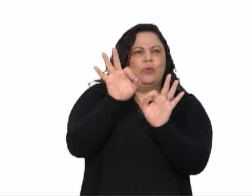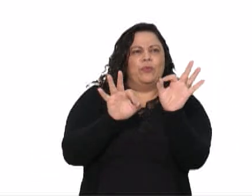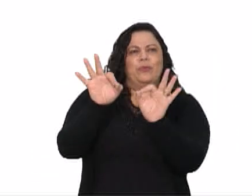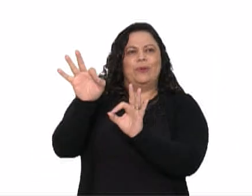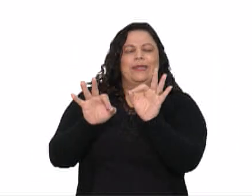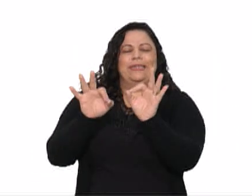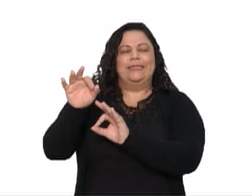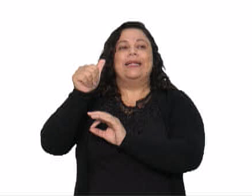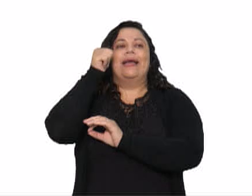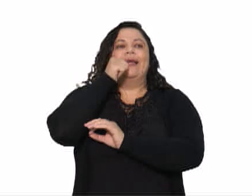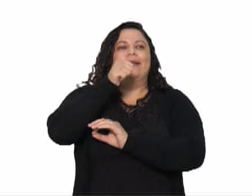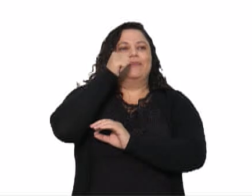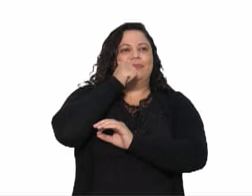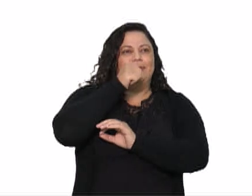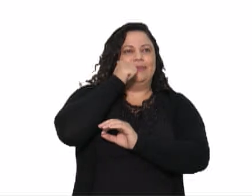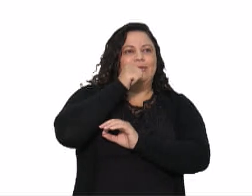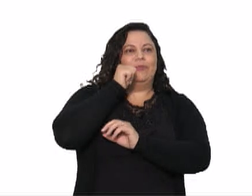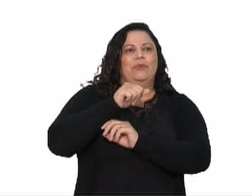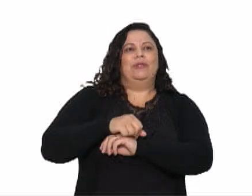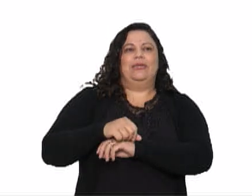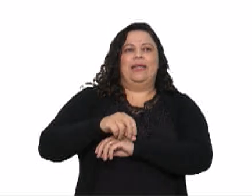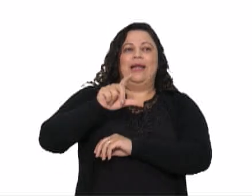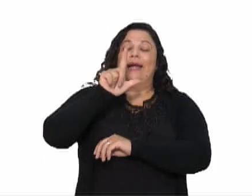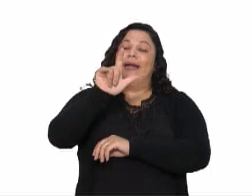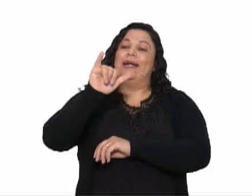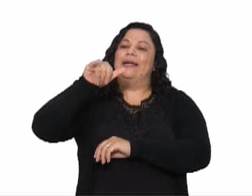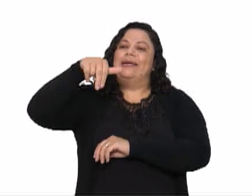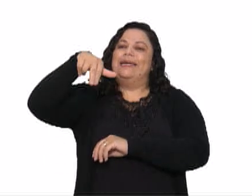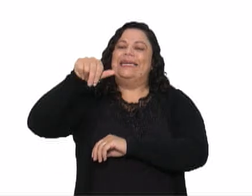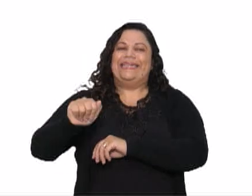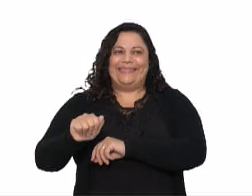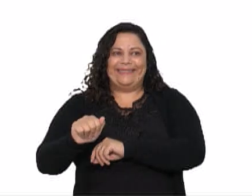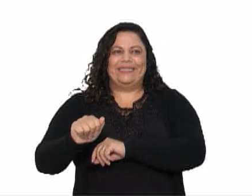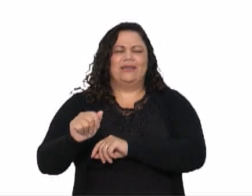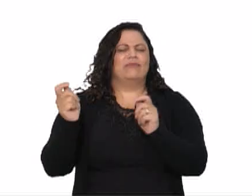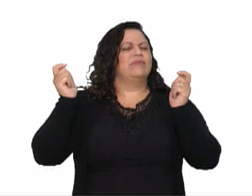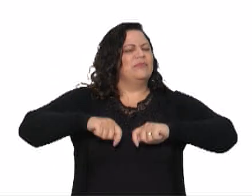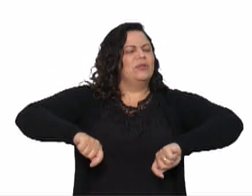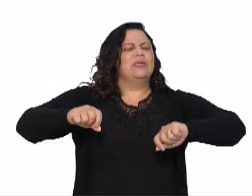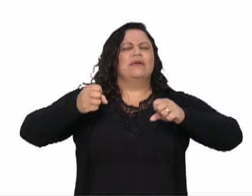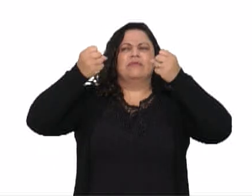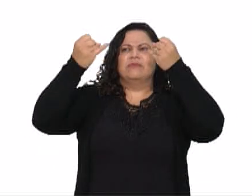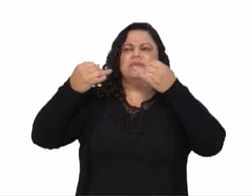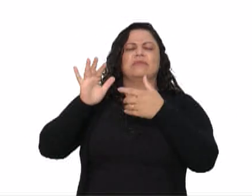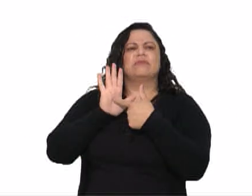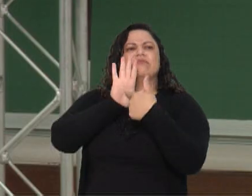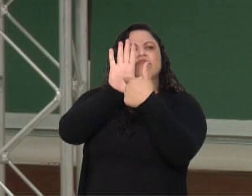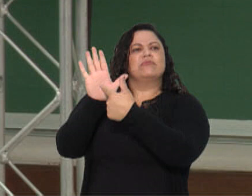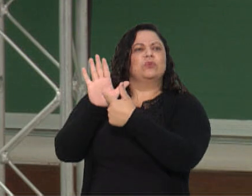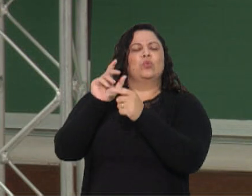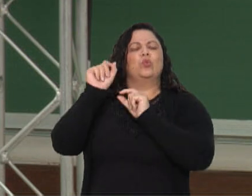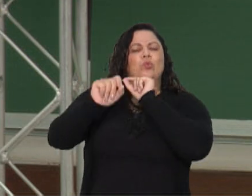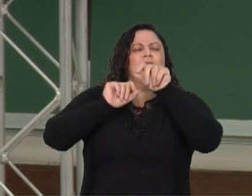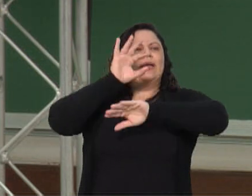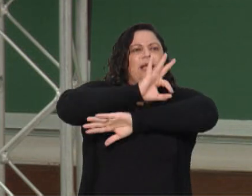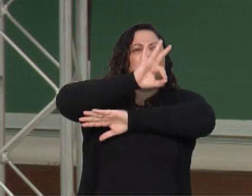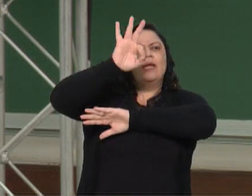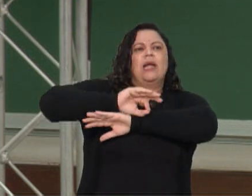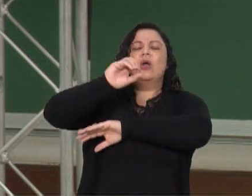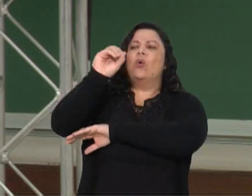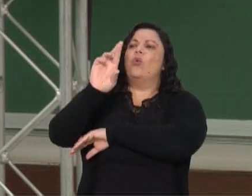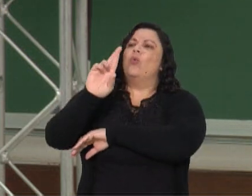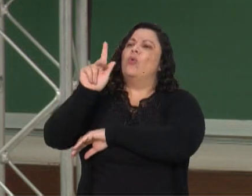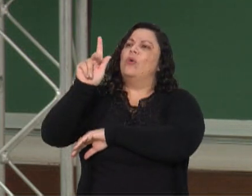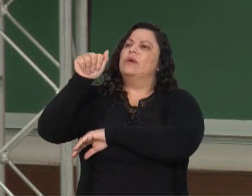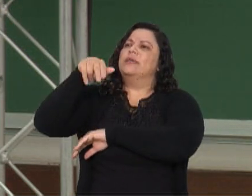podemos classificá-la como: letra A, uma arquitetura orgânica; letra B, uma arquitetura racionalista.